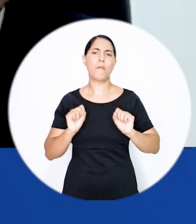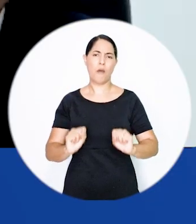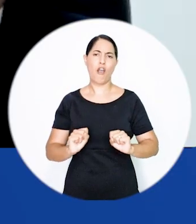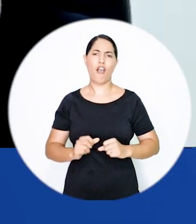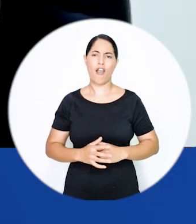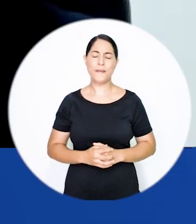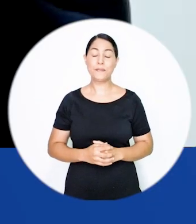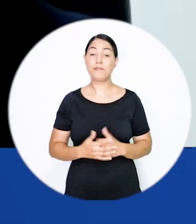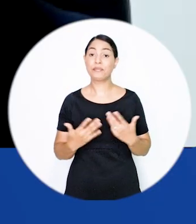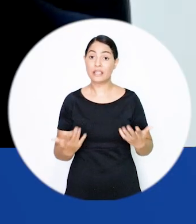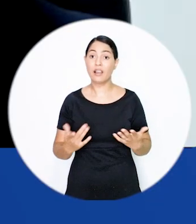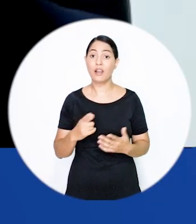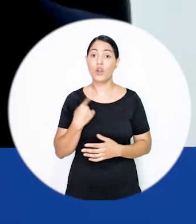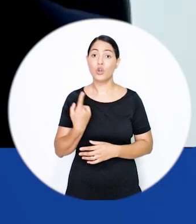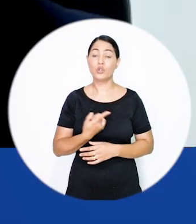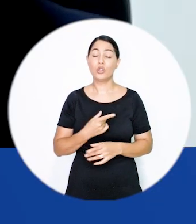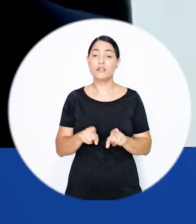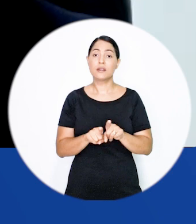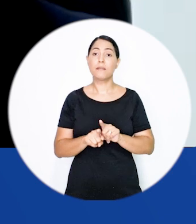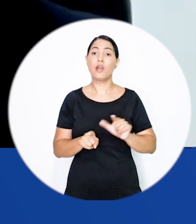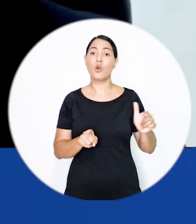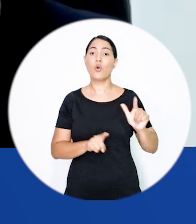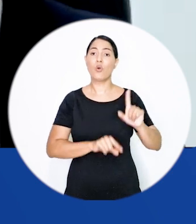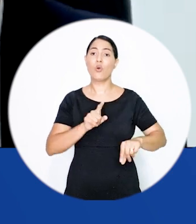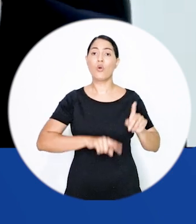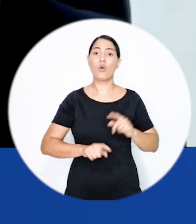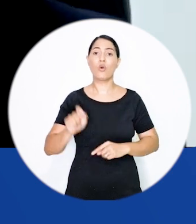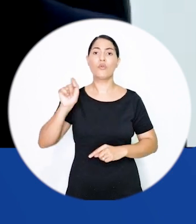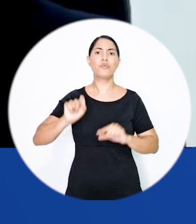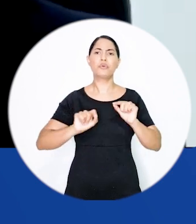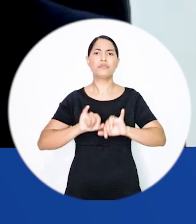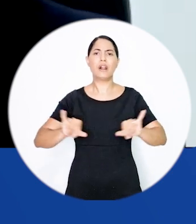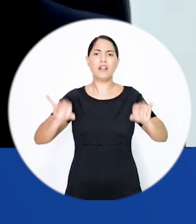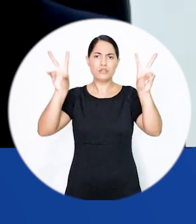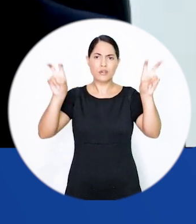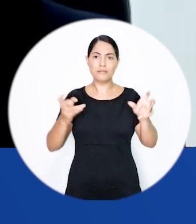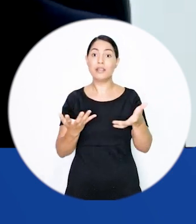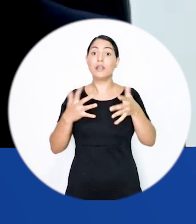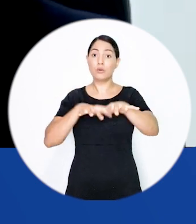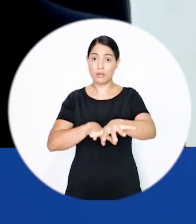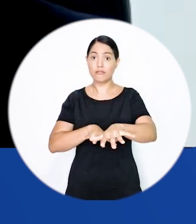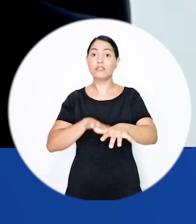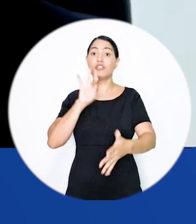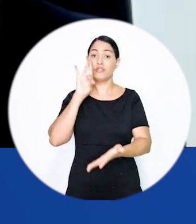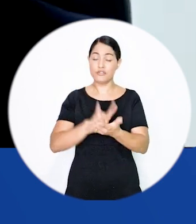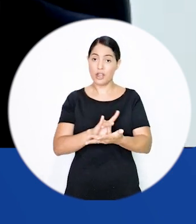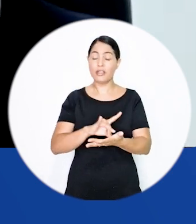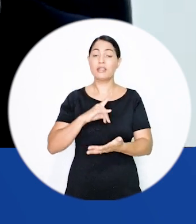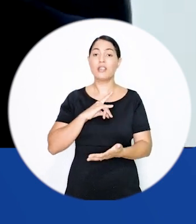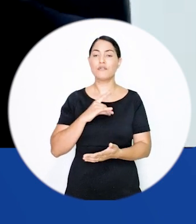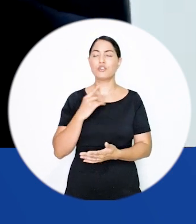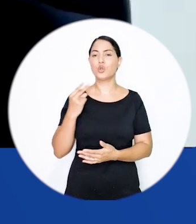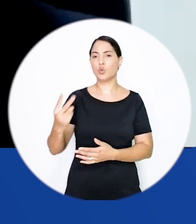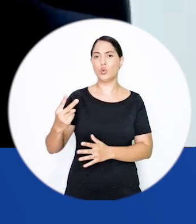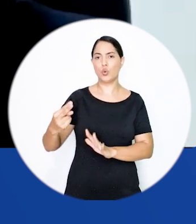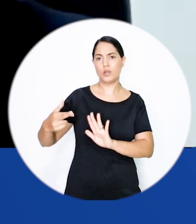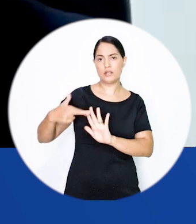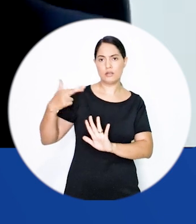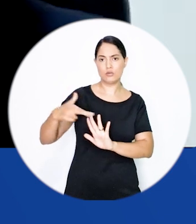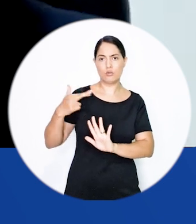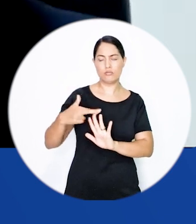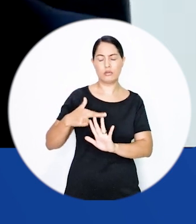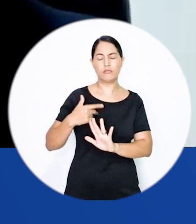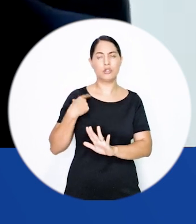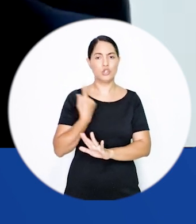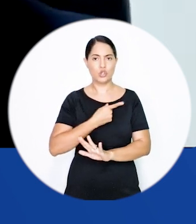E um outro pilar daquilo que nós nos comprometemos com a advocacia acreana foi a inclusão. E nós criamos 2